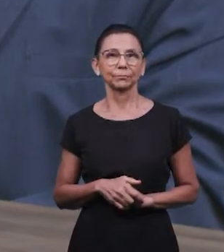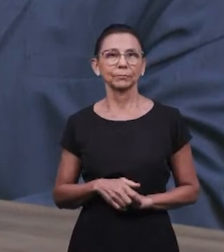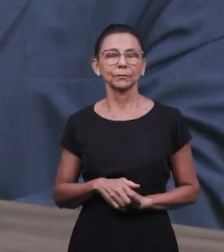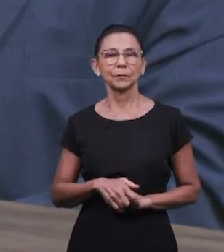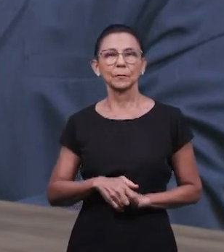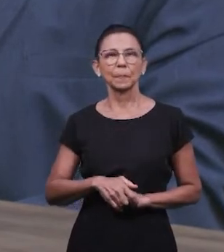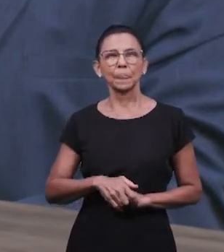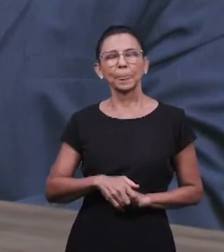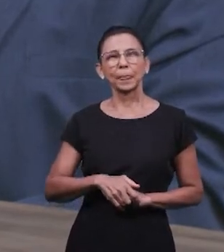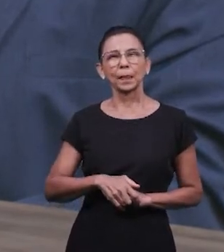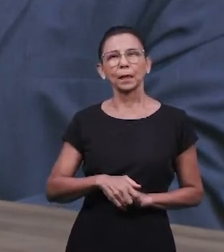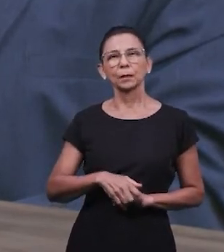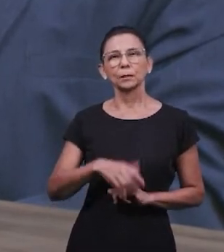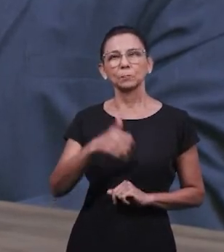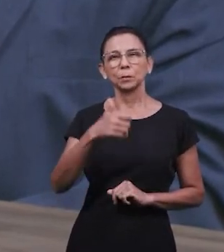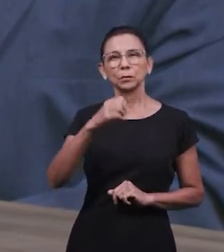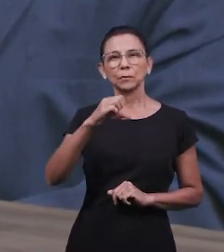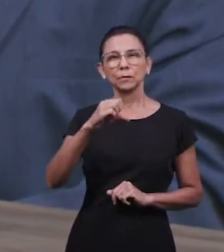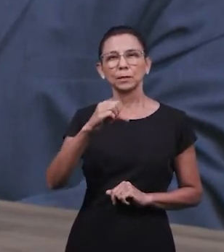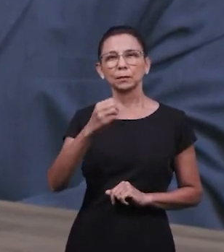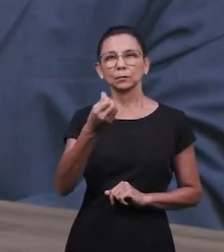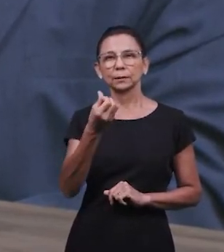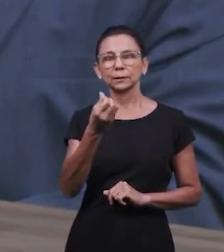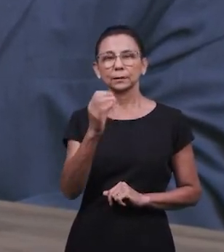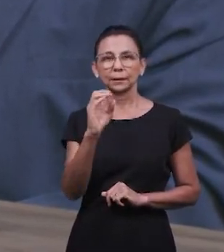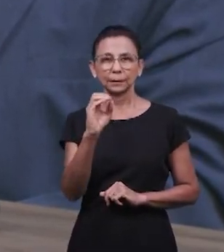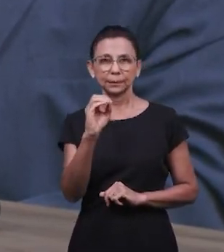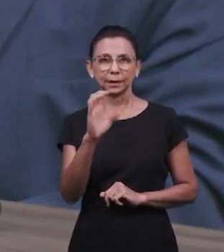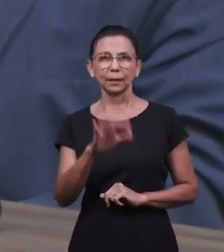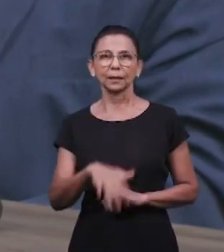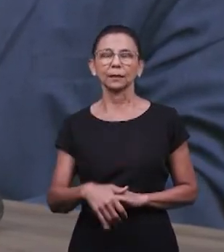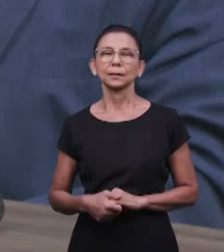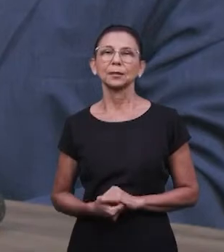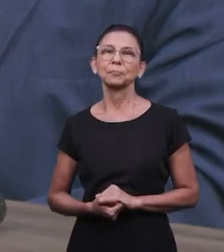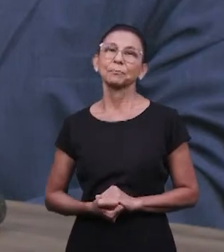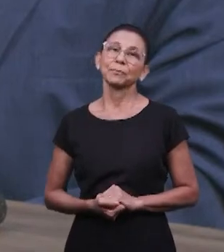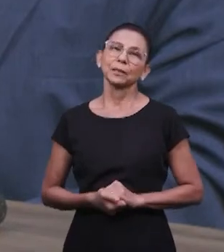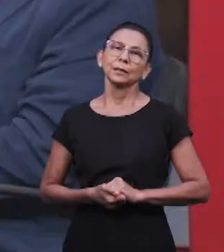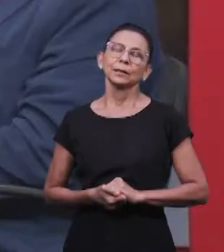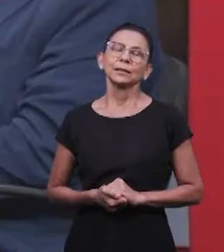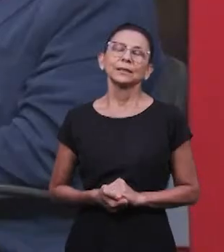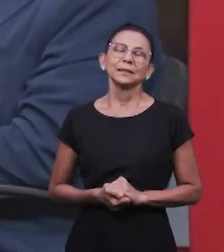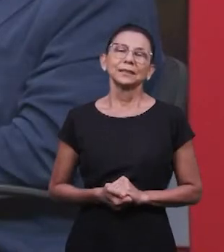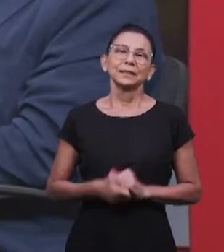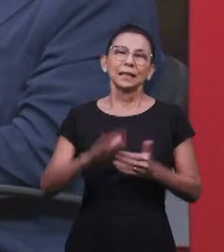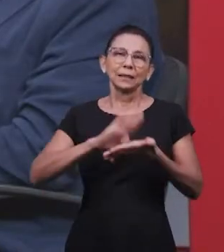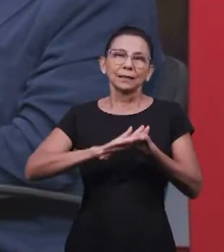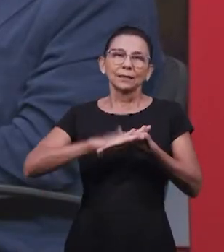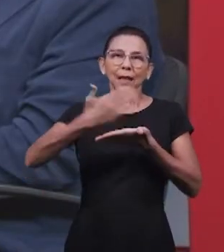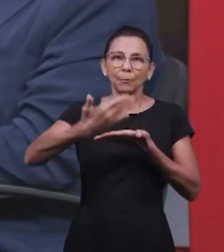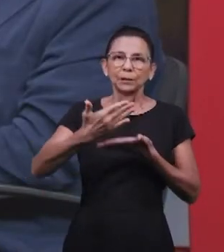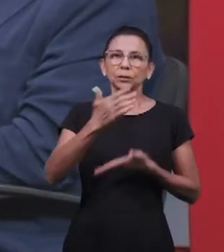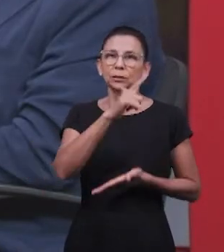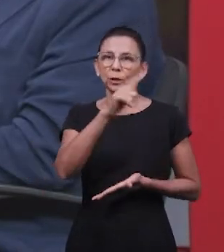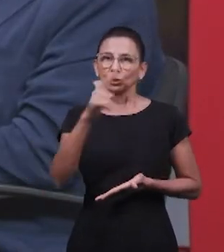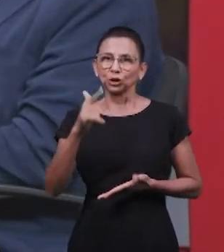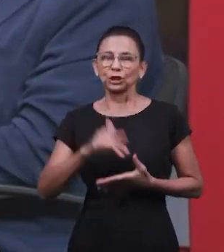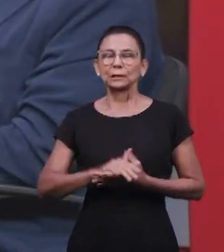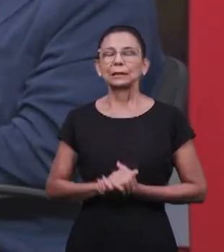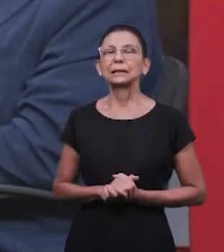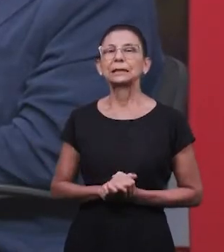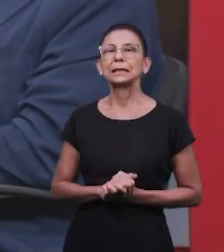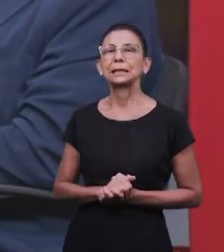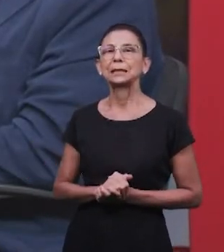60. E ela tinha uns cartazes, não tinha tablet, mas tinha uns cartazes onde ela ia contando